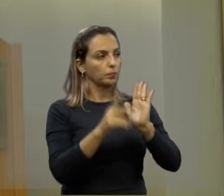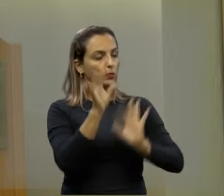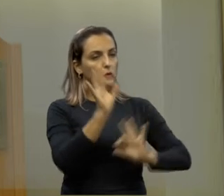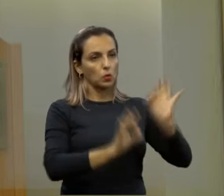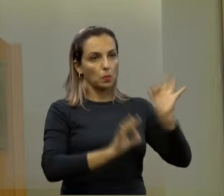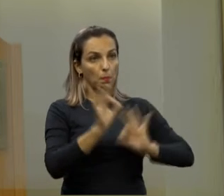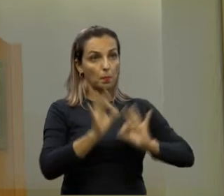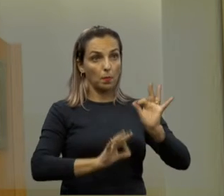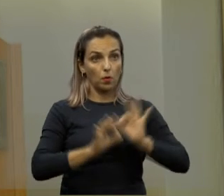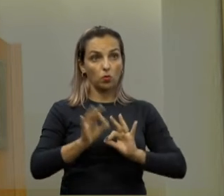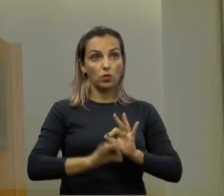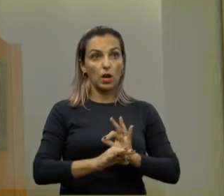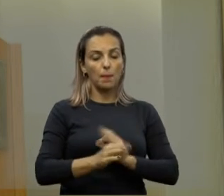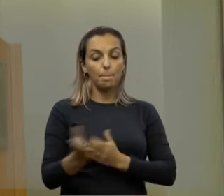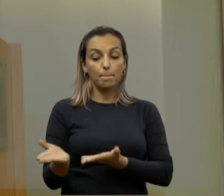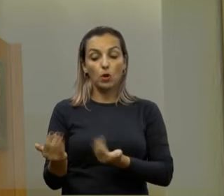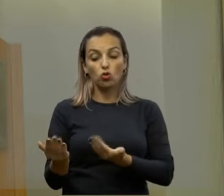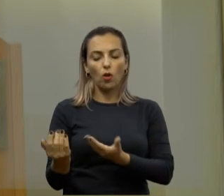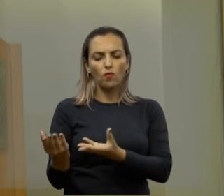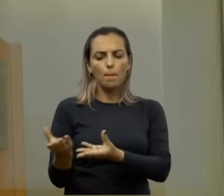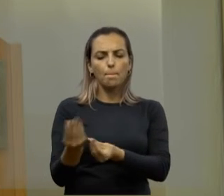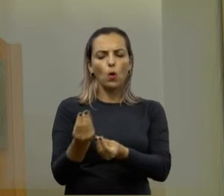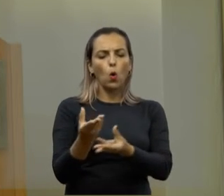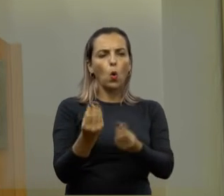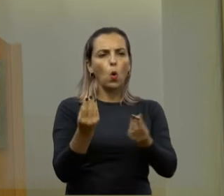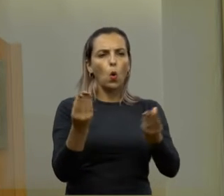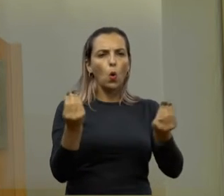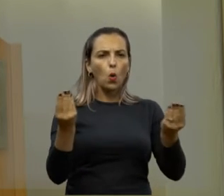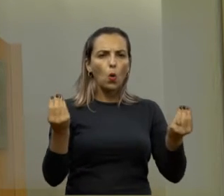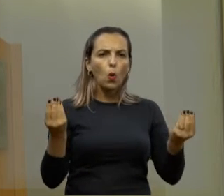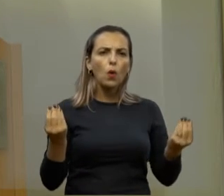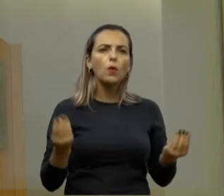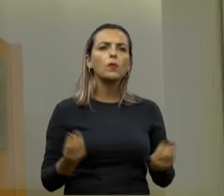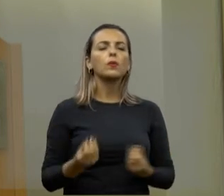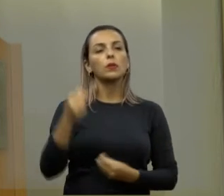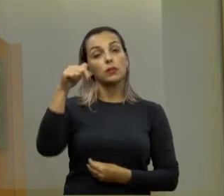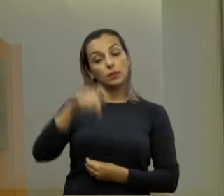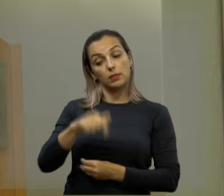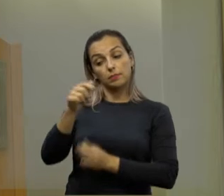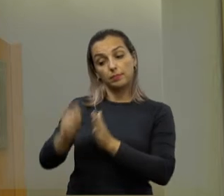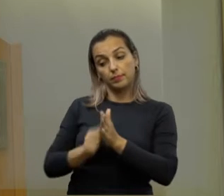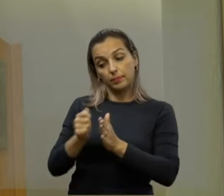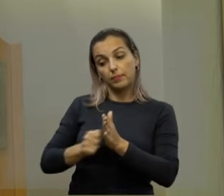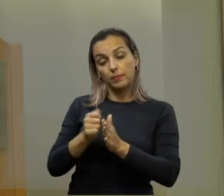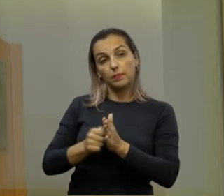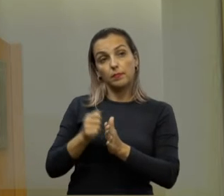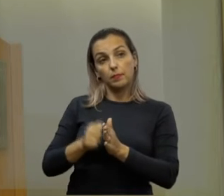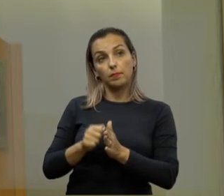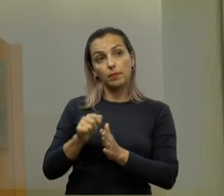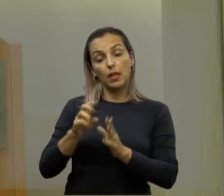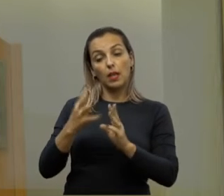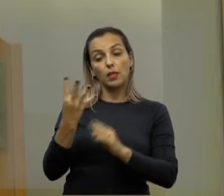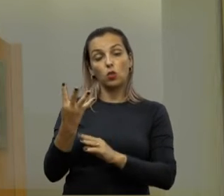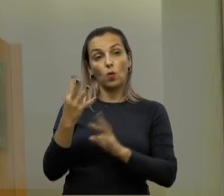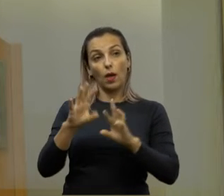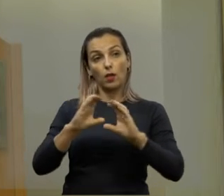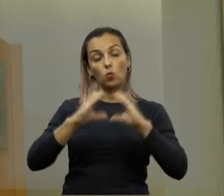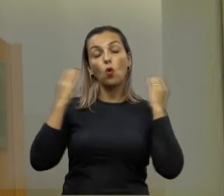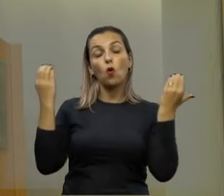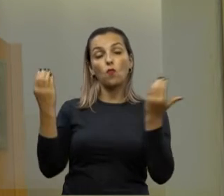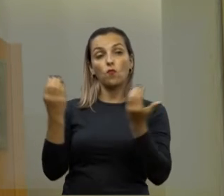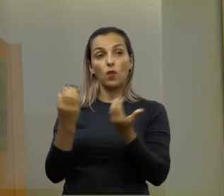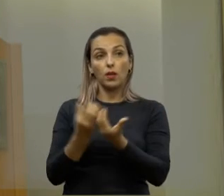por muitos jovens da nossa cidade que se debruçaram em 4 sub conferências